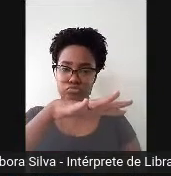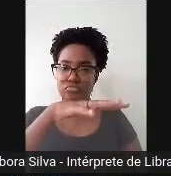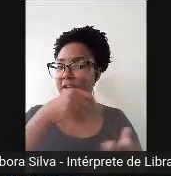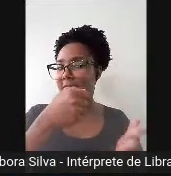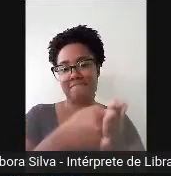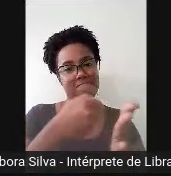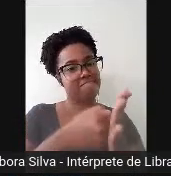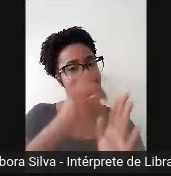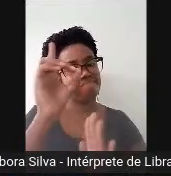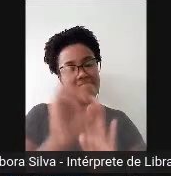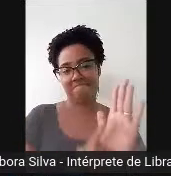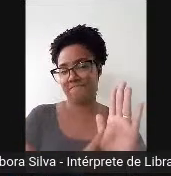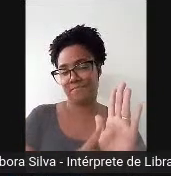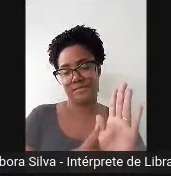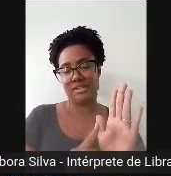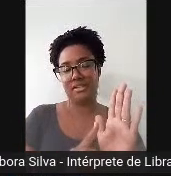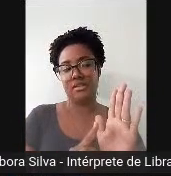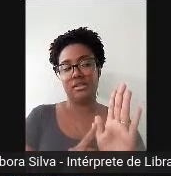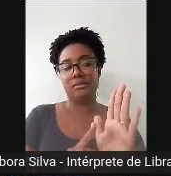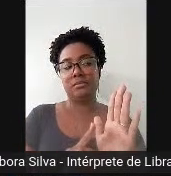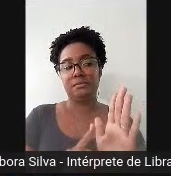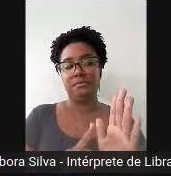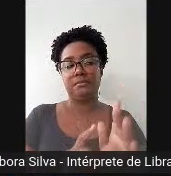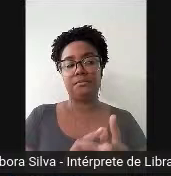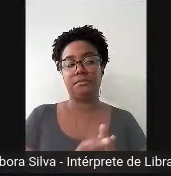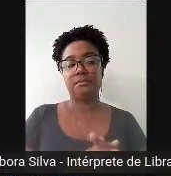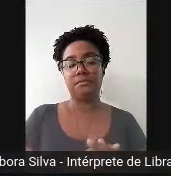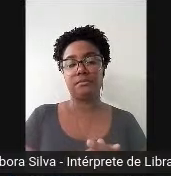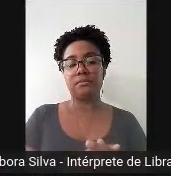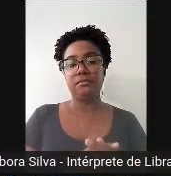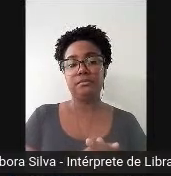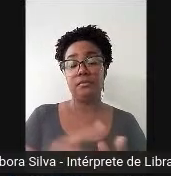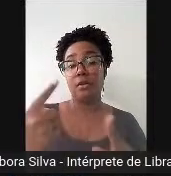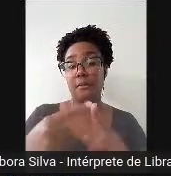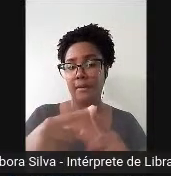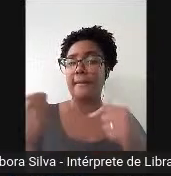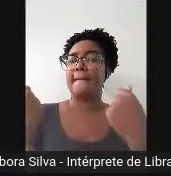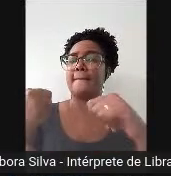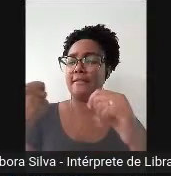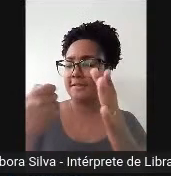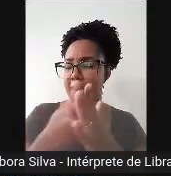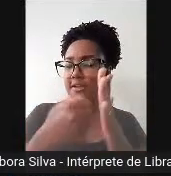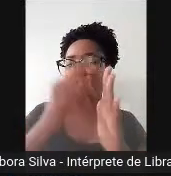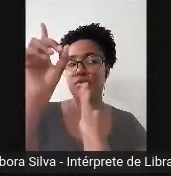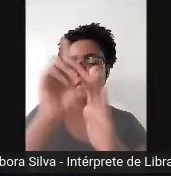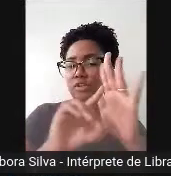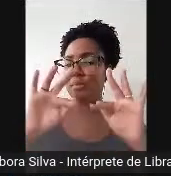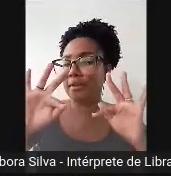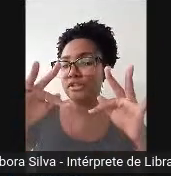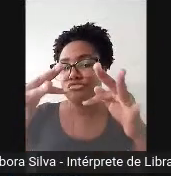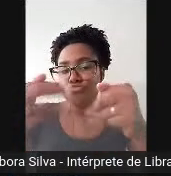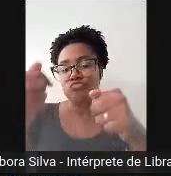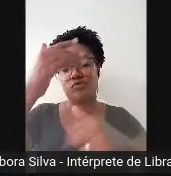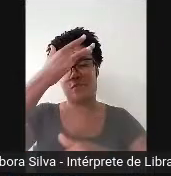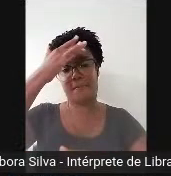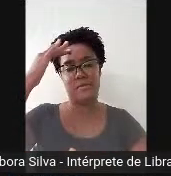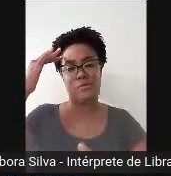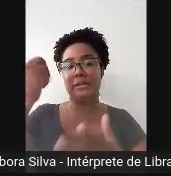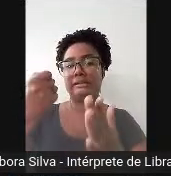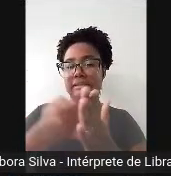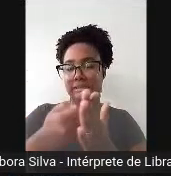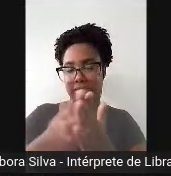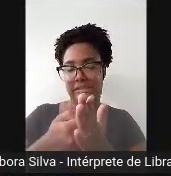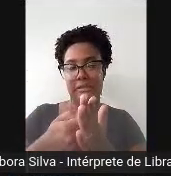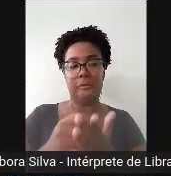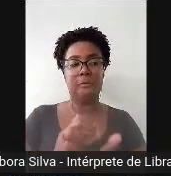de sociedade, de garantir que as pessoas possam comer e se alimentarem de maneira adequada. Elas são, ou